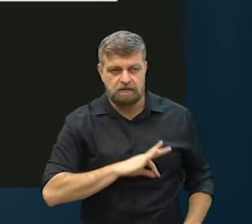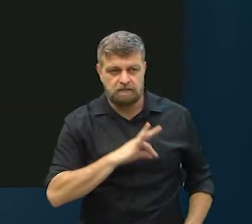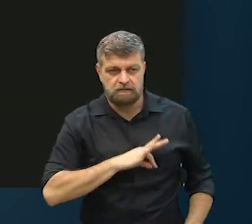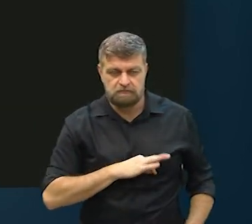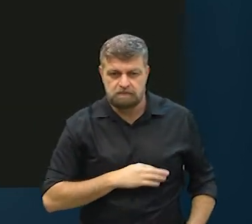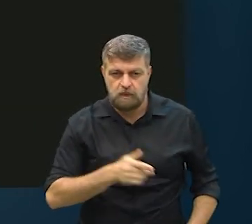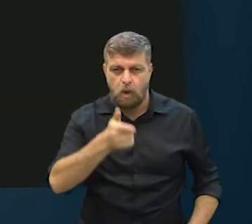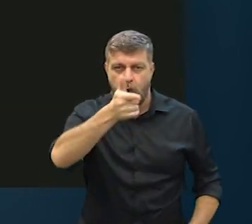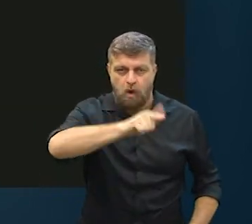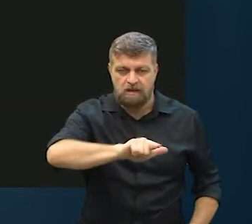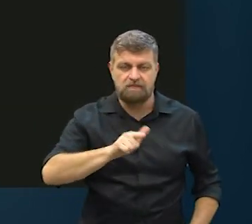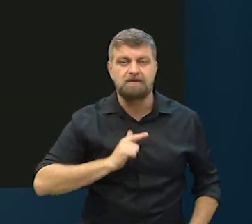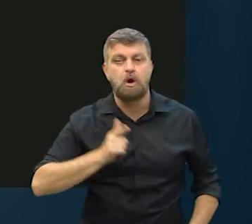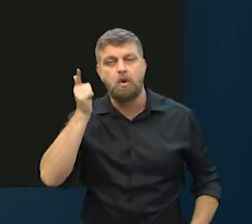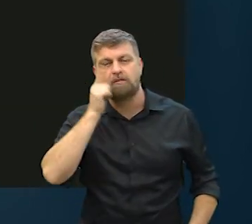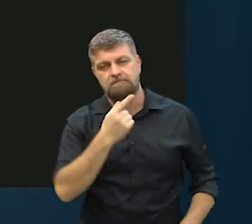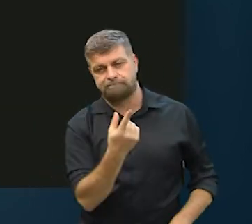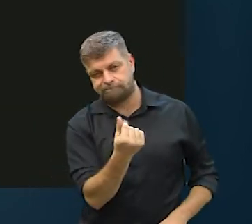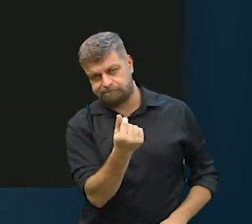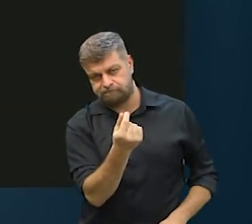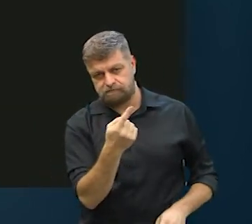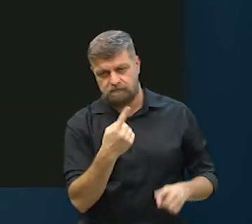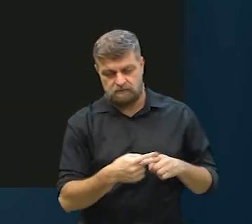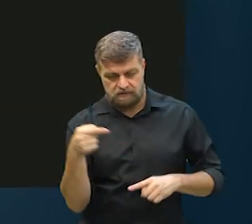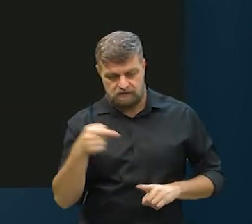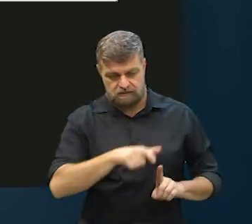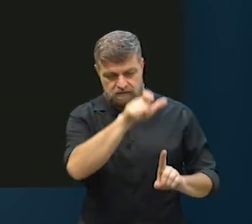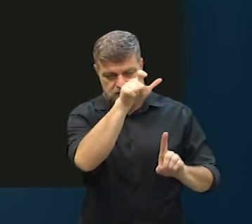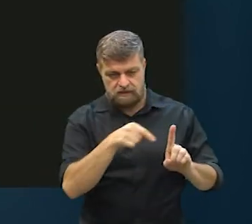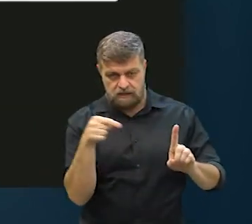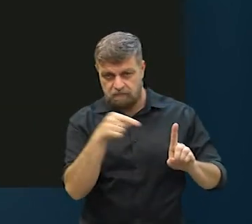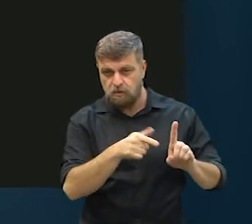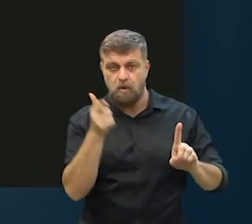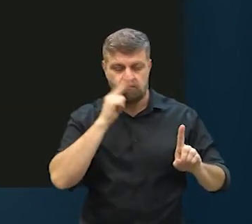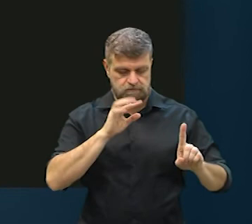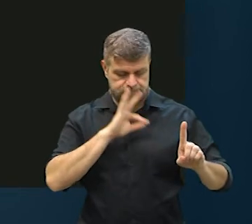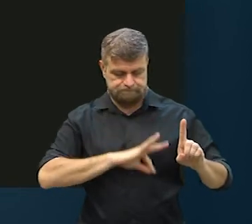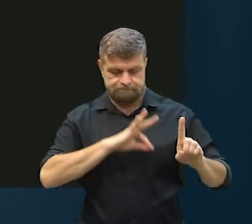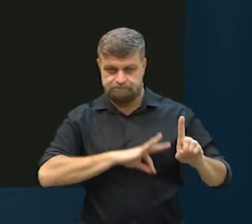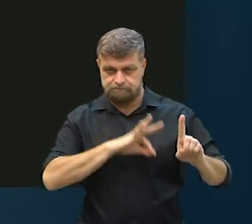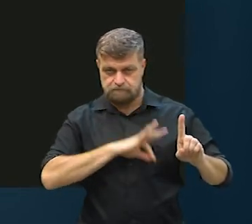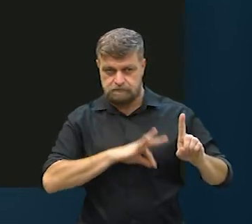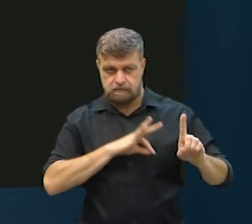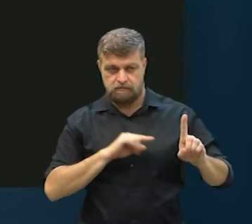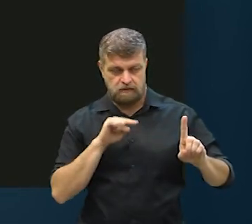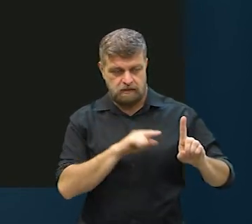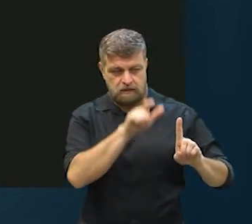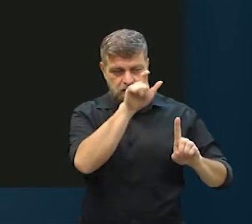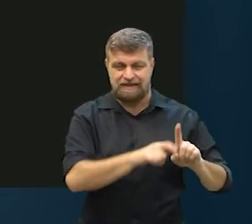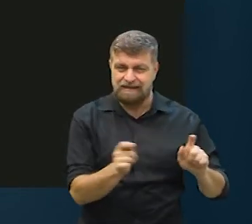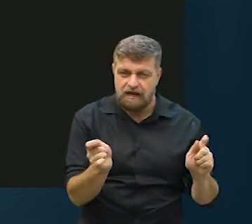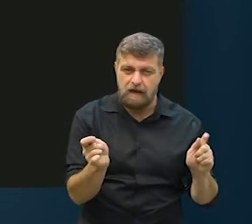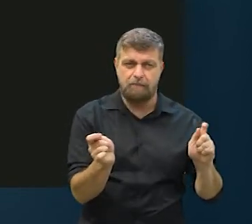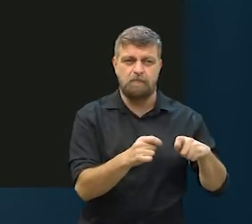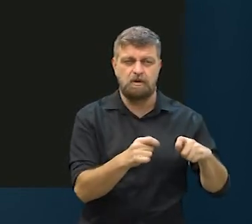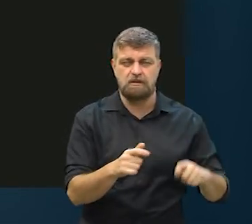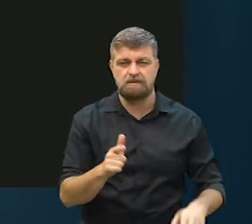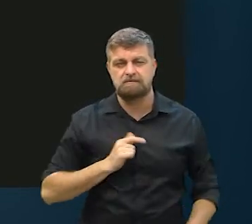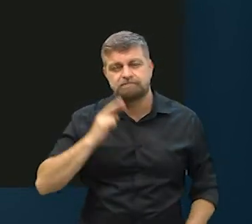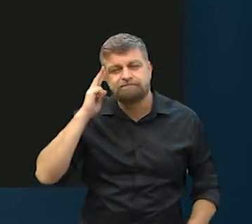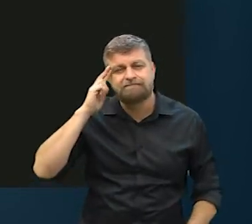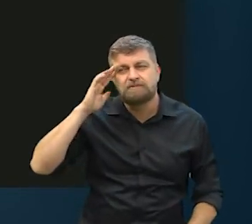terem recorrência de recurso. Porque se elas tiverem recorrência de recurso, elas